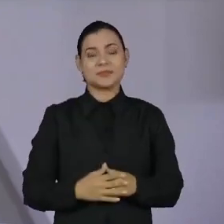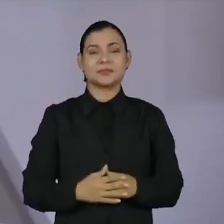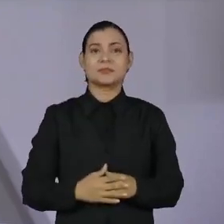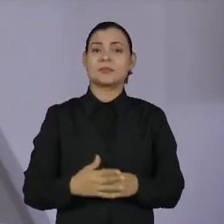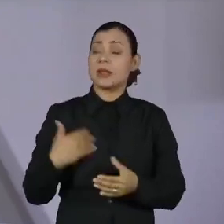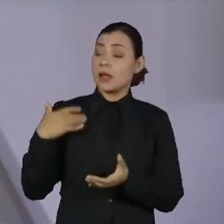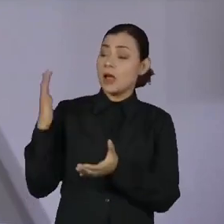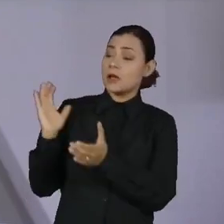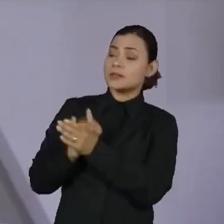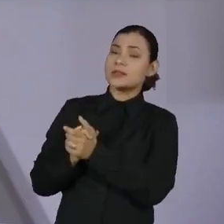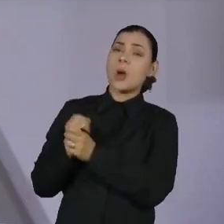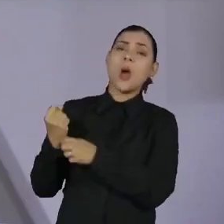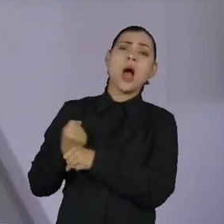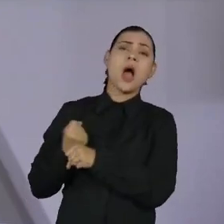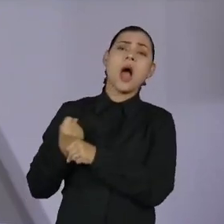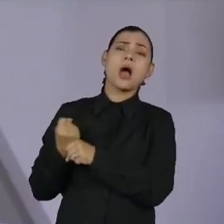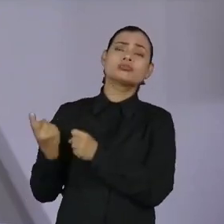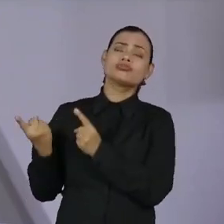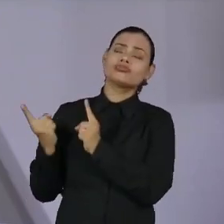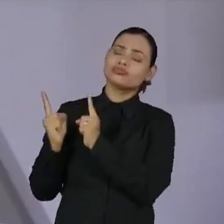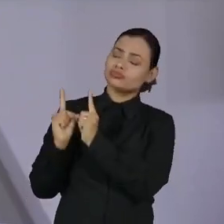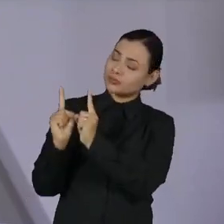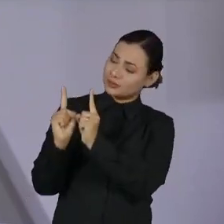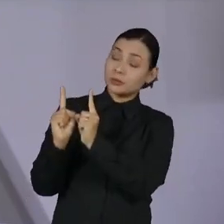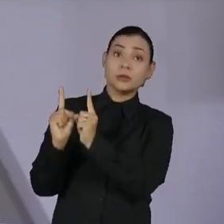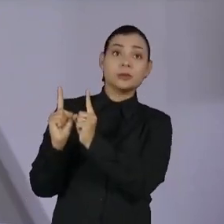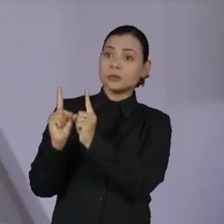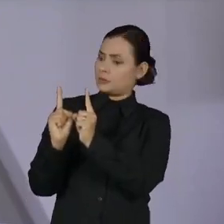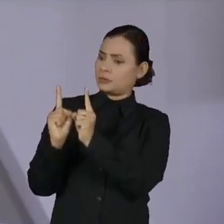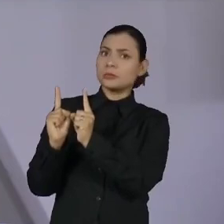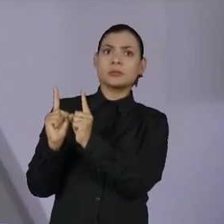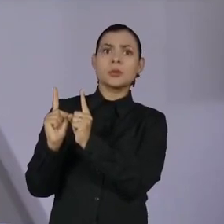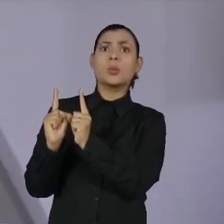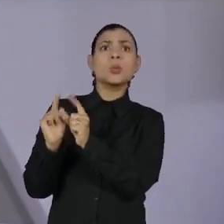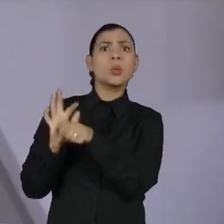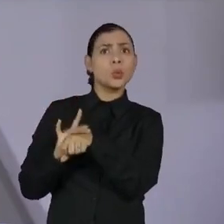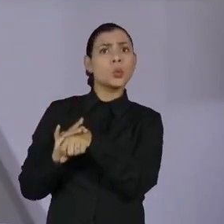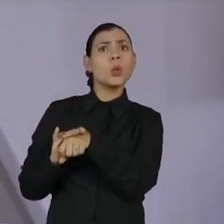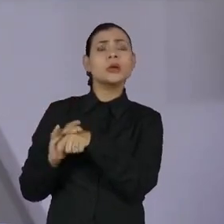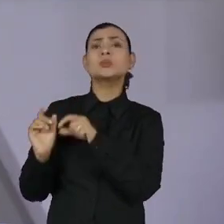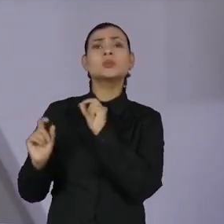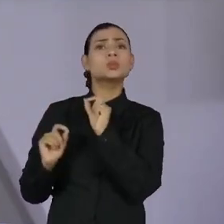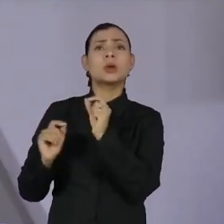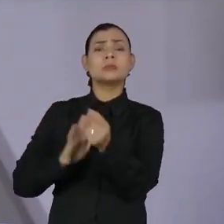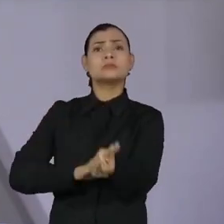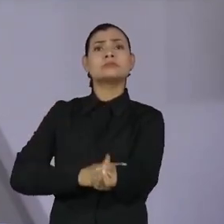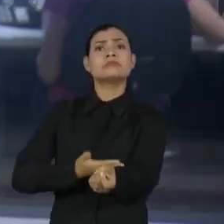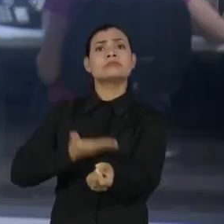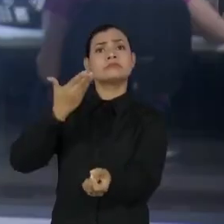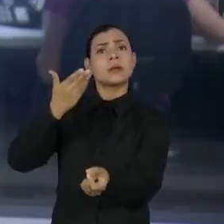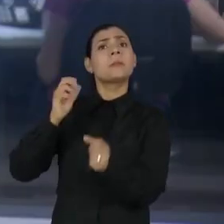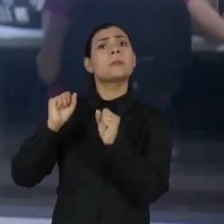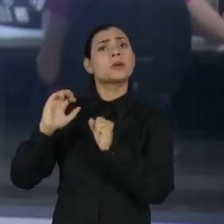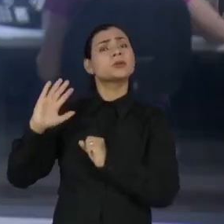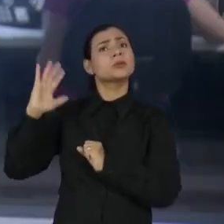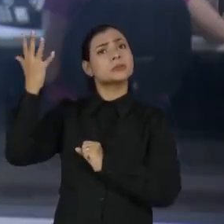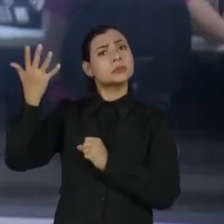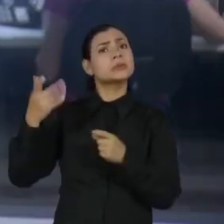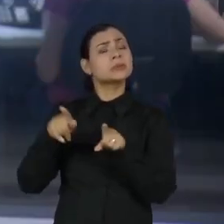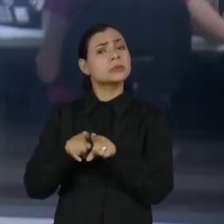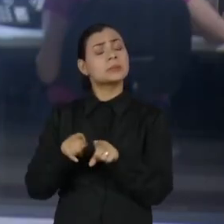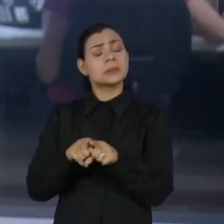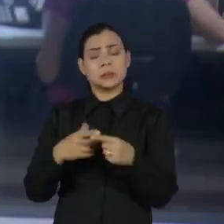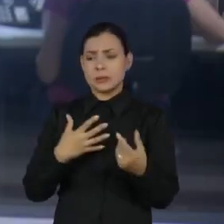Casais que vivem muito tempo juntos podem desenvolver uma doença crônica, a hipertensão. Um